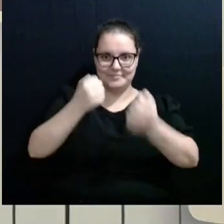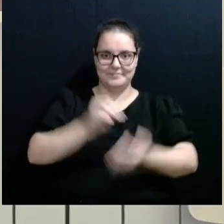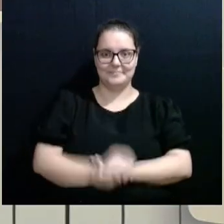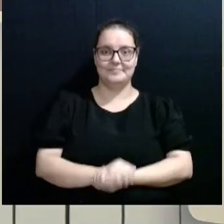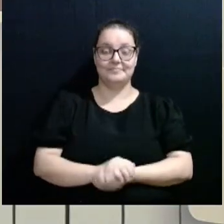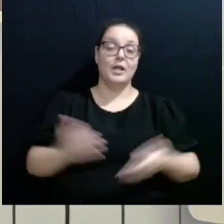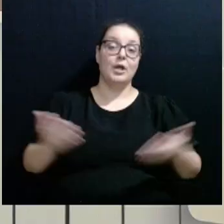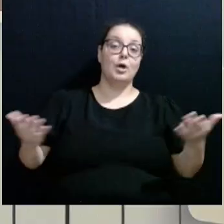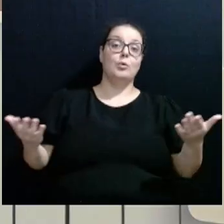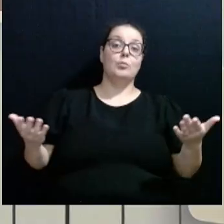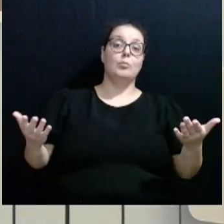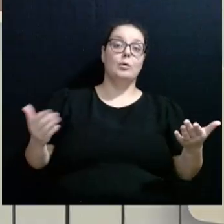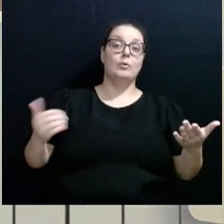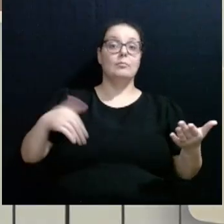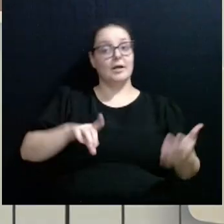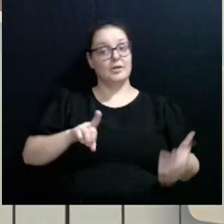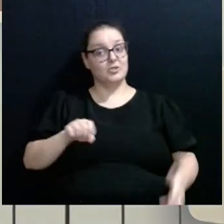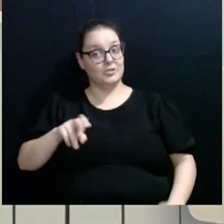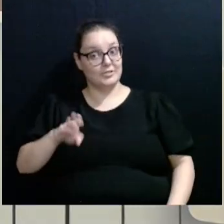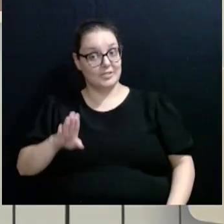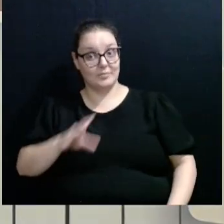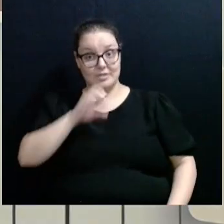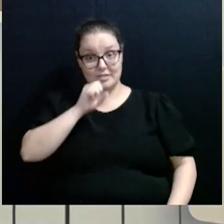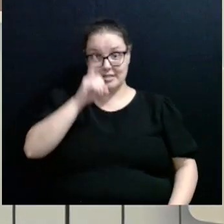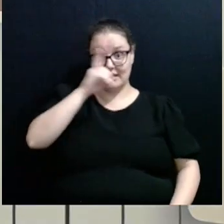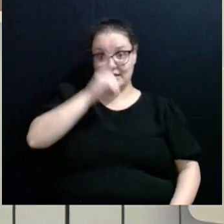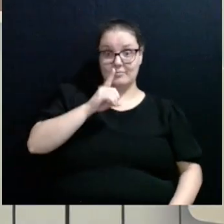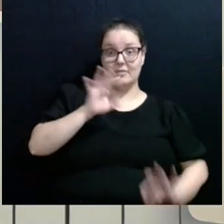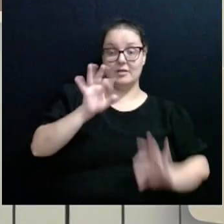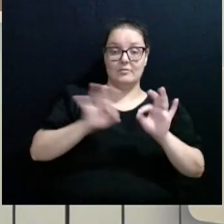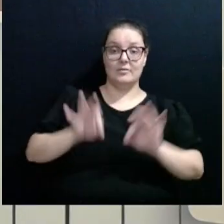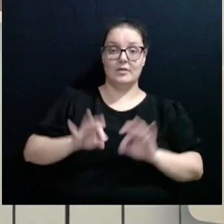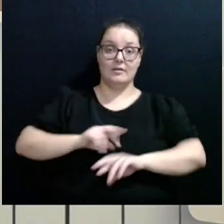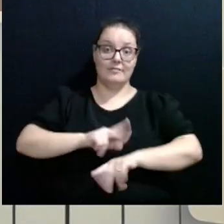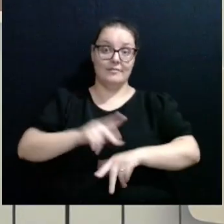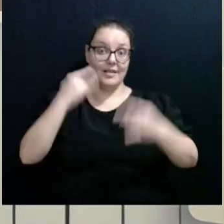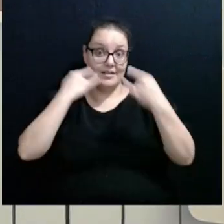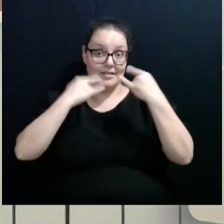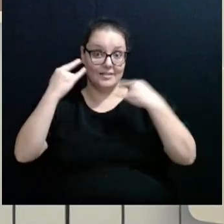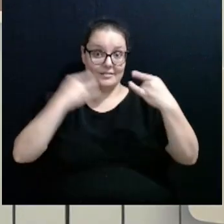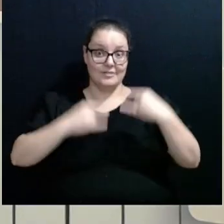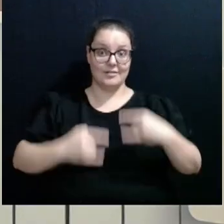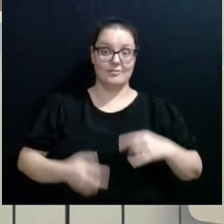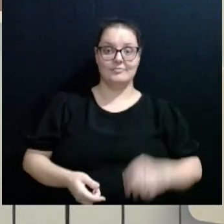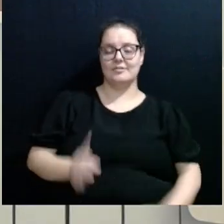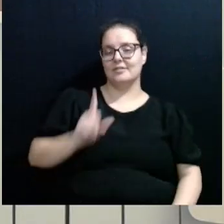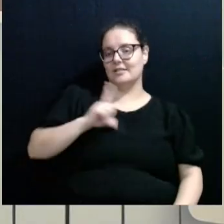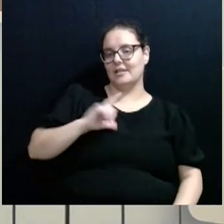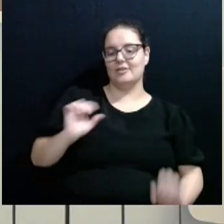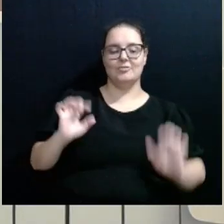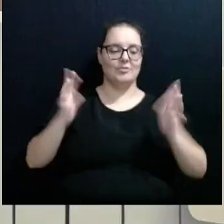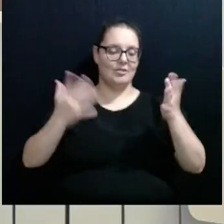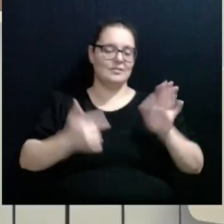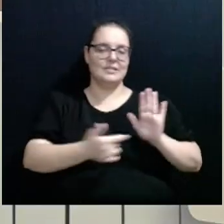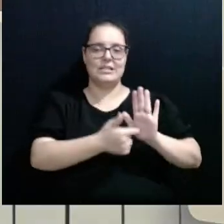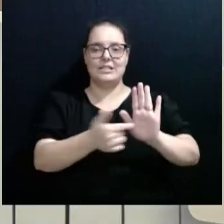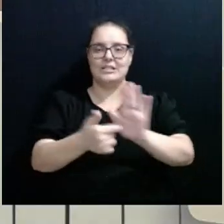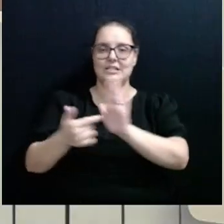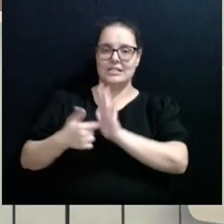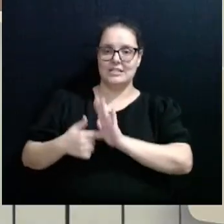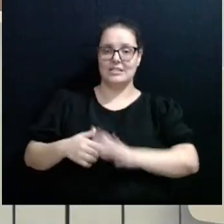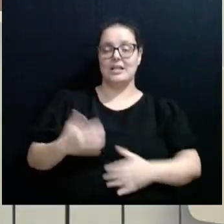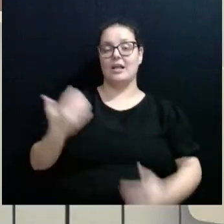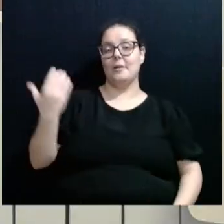de derby, o fim de semana reserva muitas atrações, tem shows, tem exposições, estreias no cinema